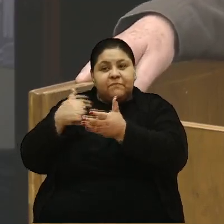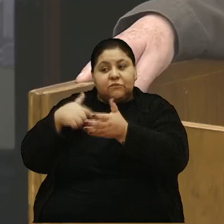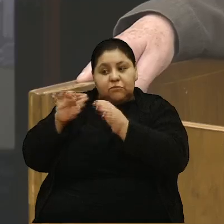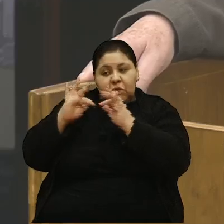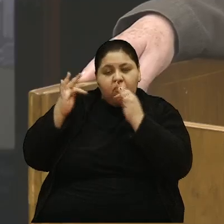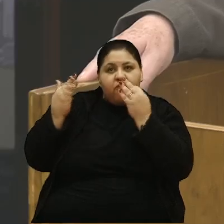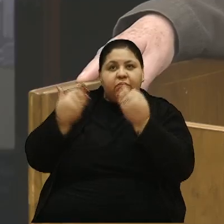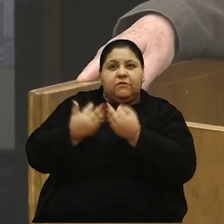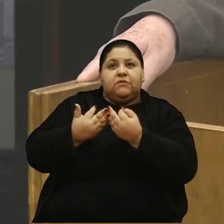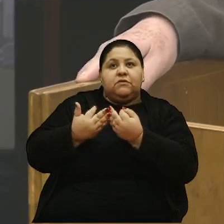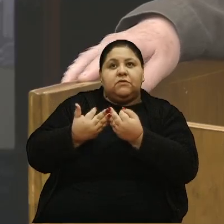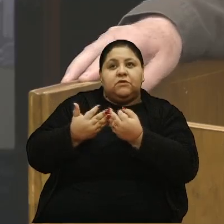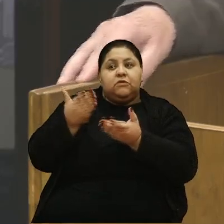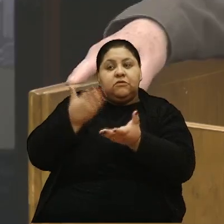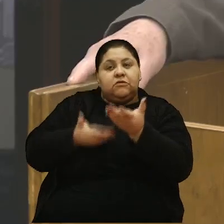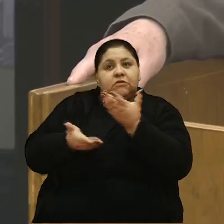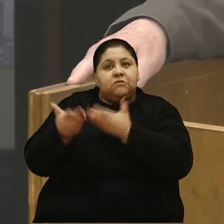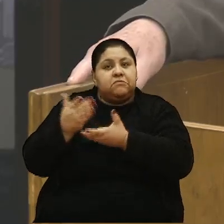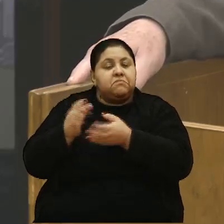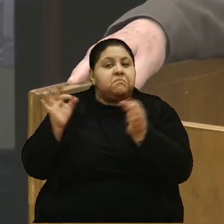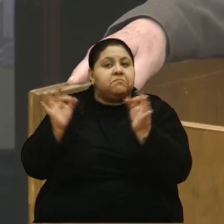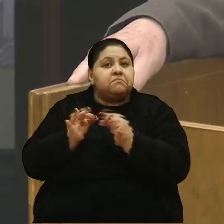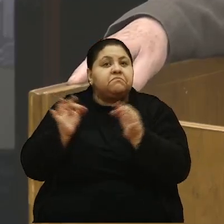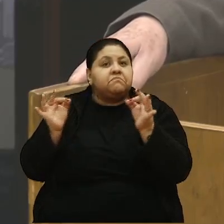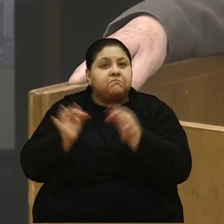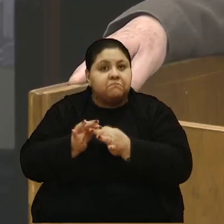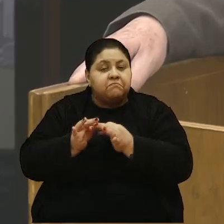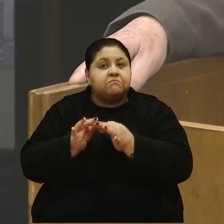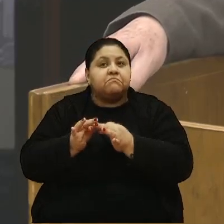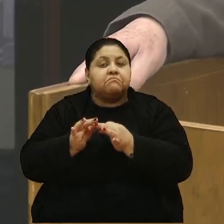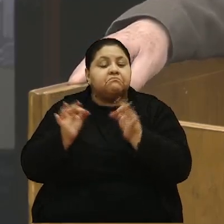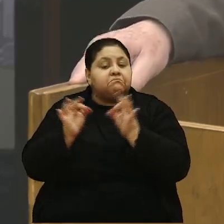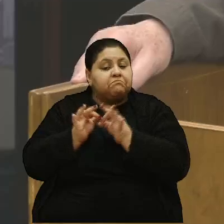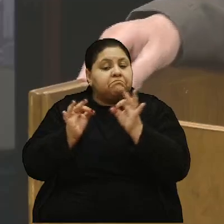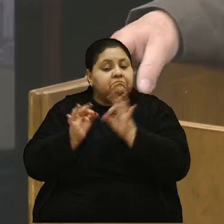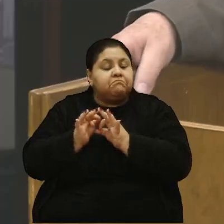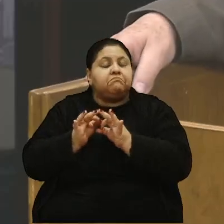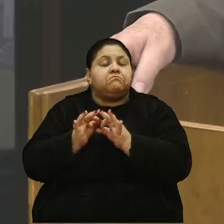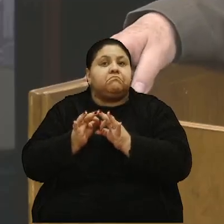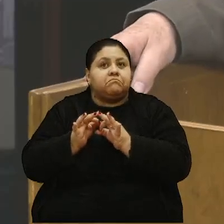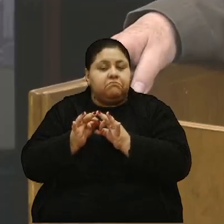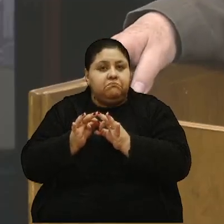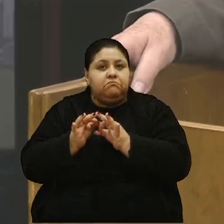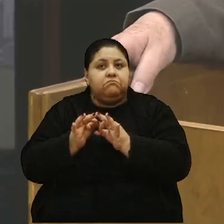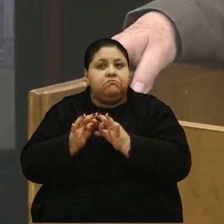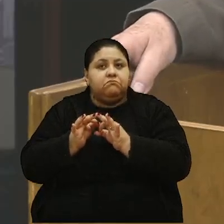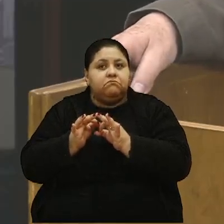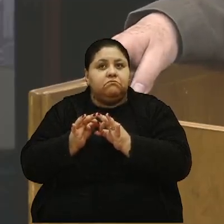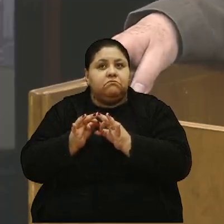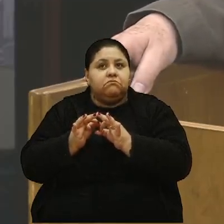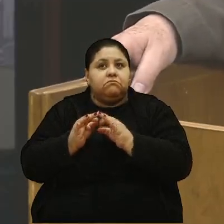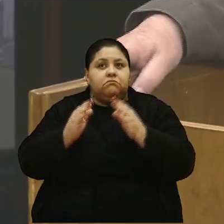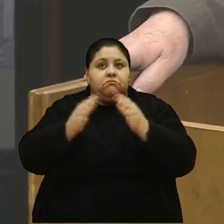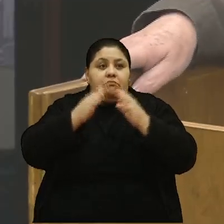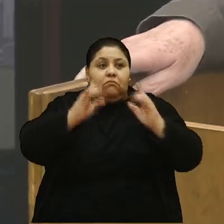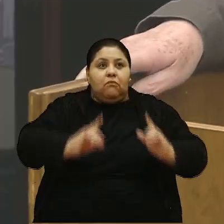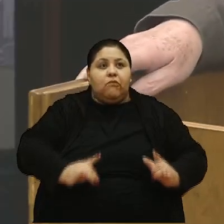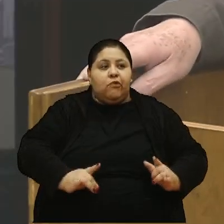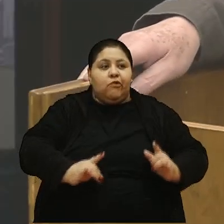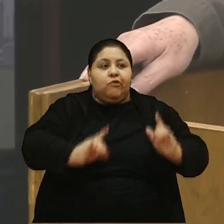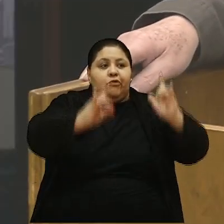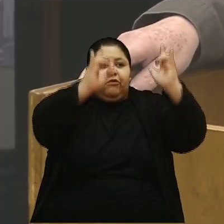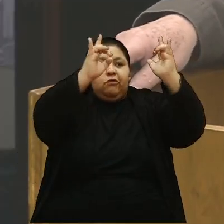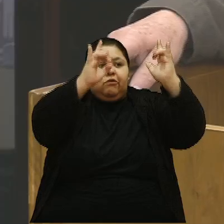meu, o atendimento foi espetacular, espetacular, né? Mora num apartamento, num